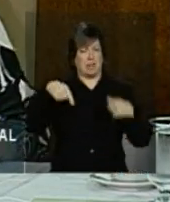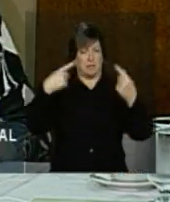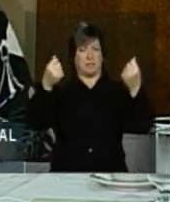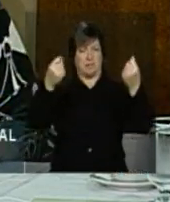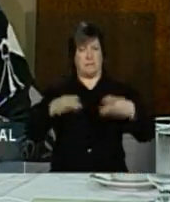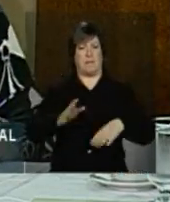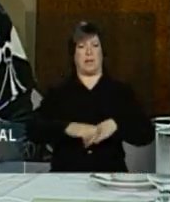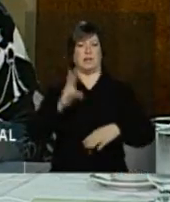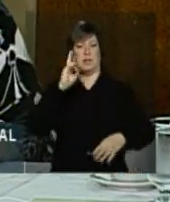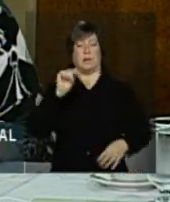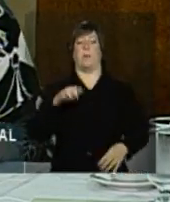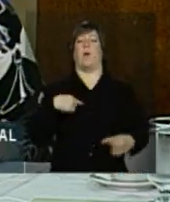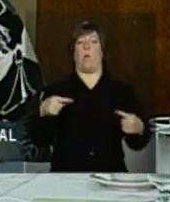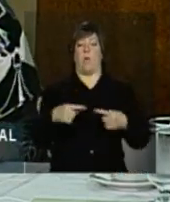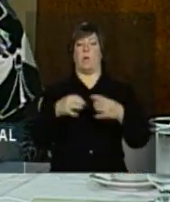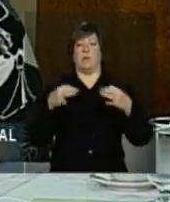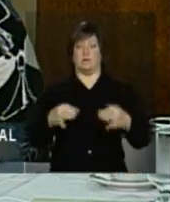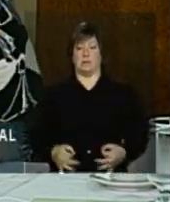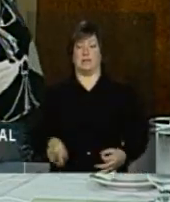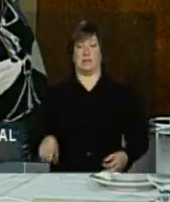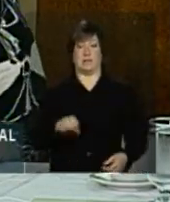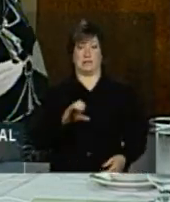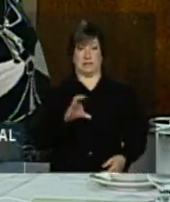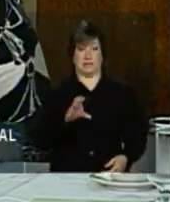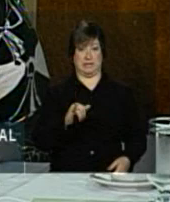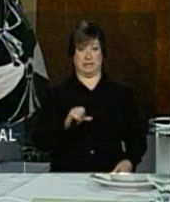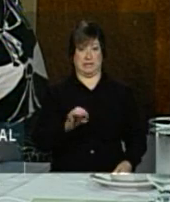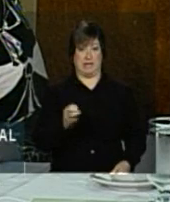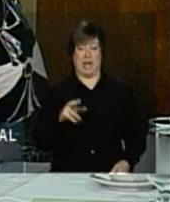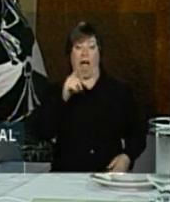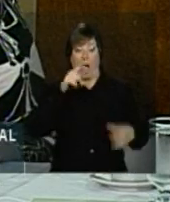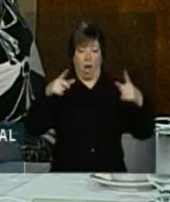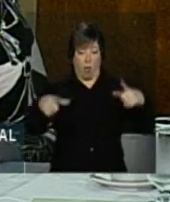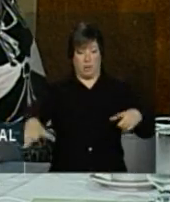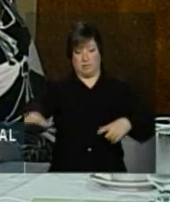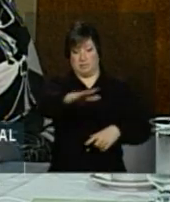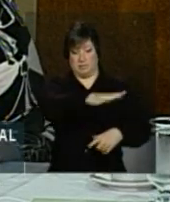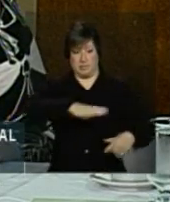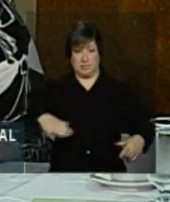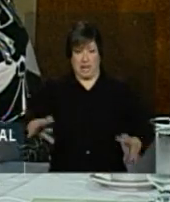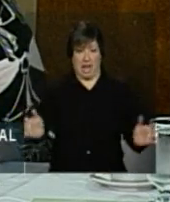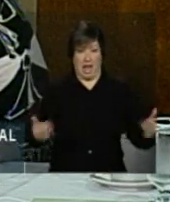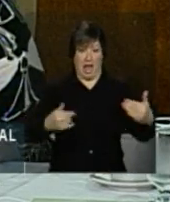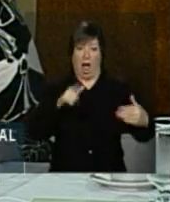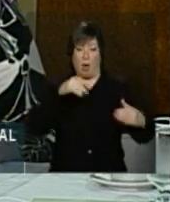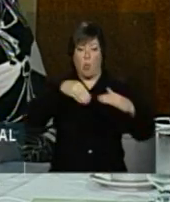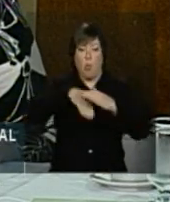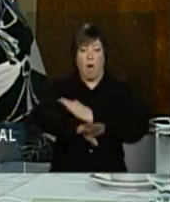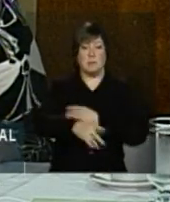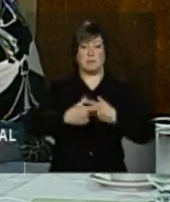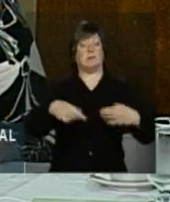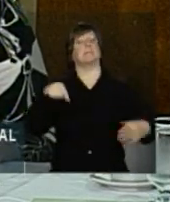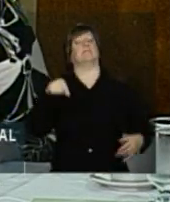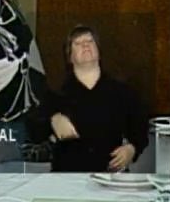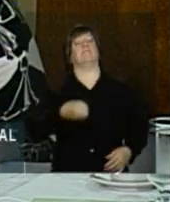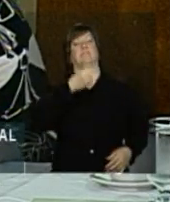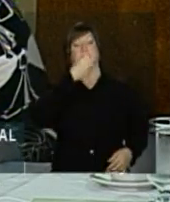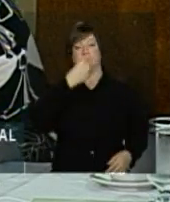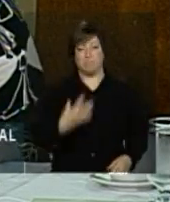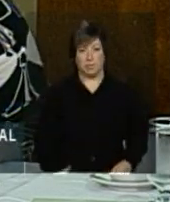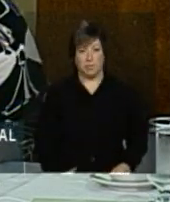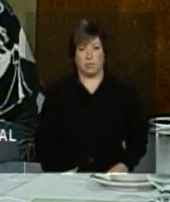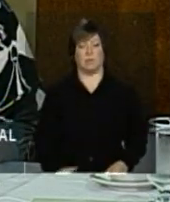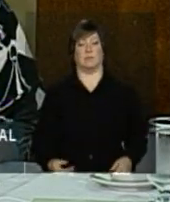mas eu concordo plenamente eu acho que as cisternas elas são uma ação importante de convivência com semiárido uma